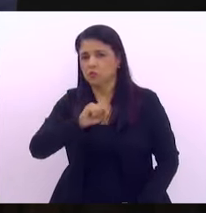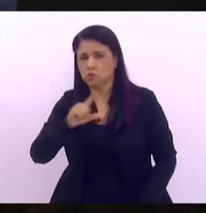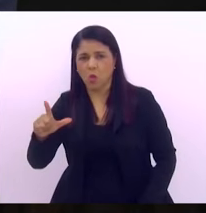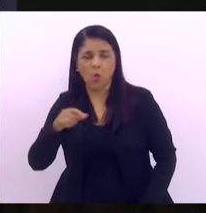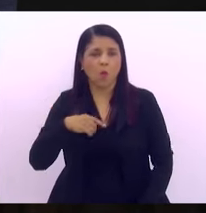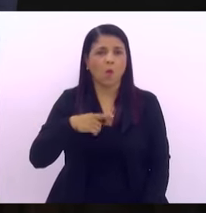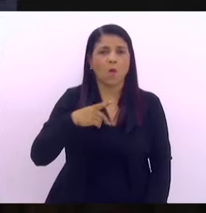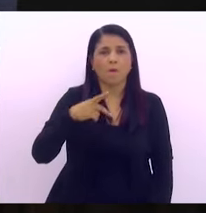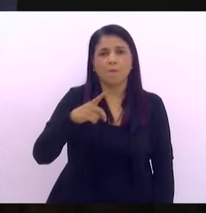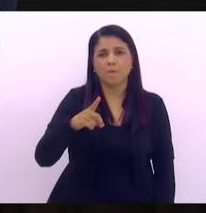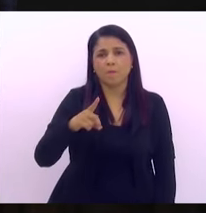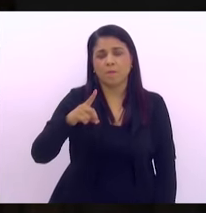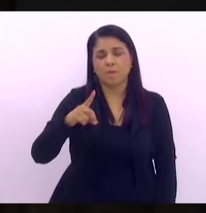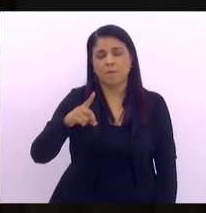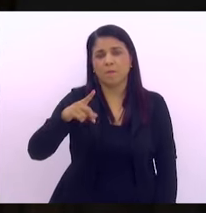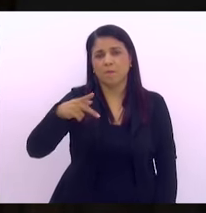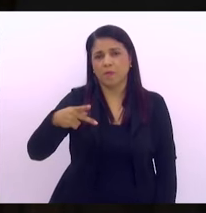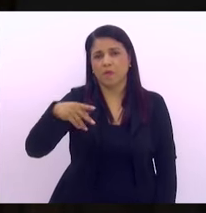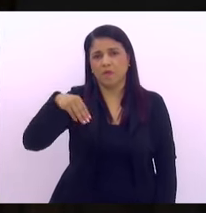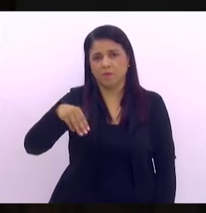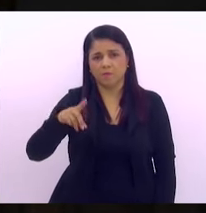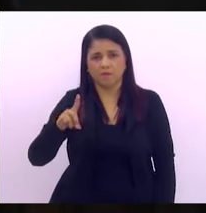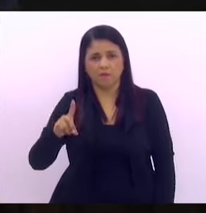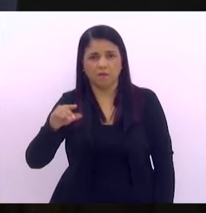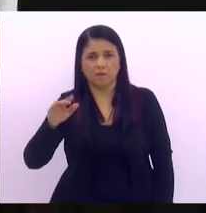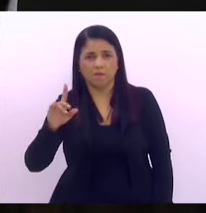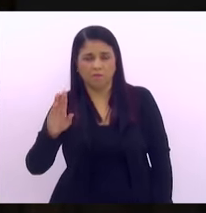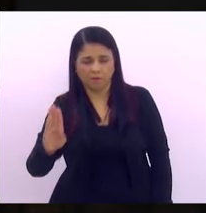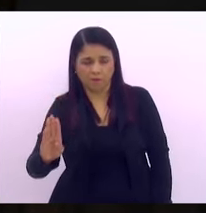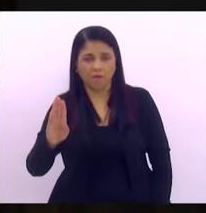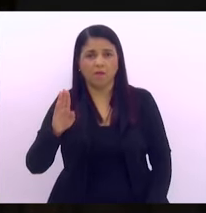qualquer que seja o partido, eu acho que pede a boa educação